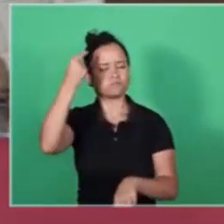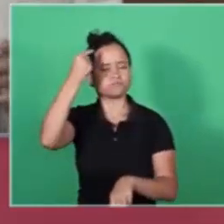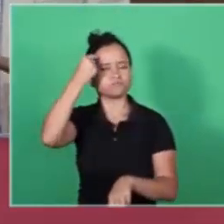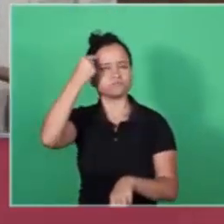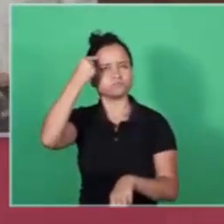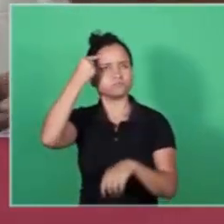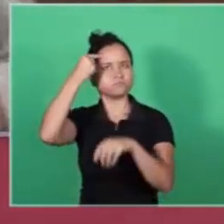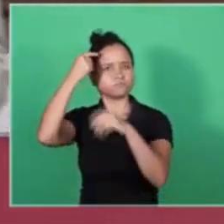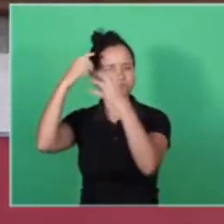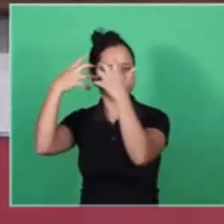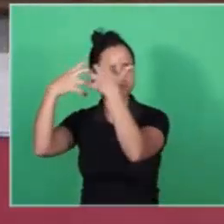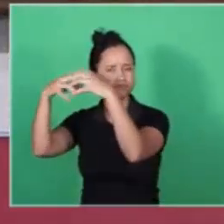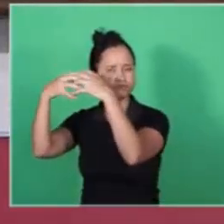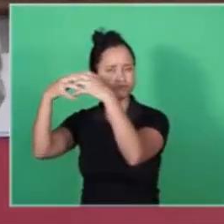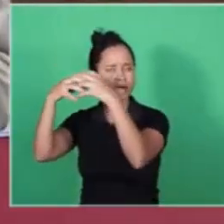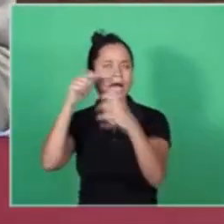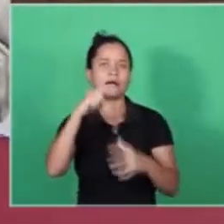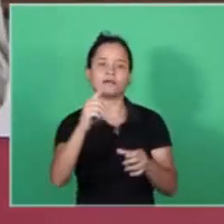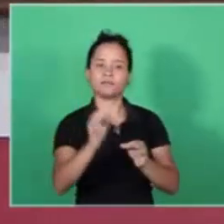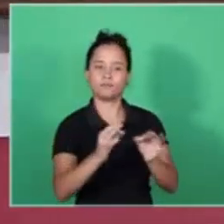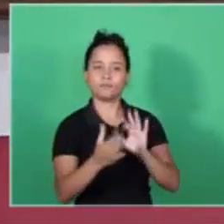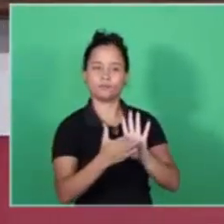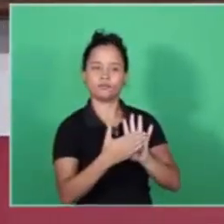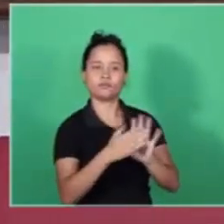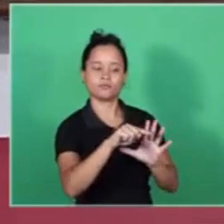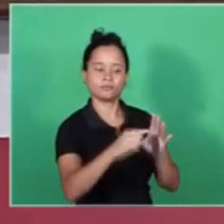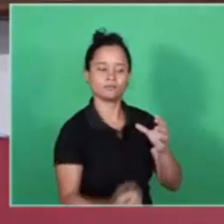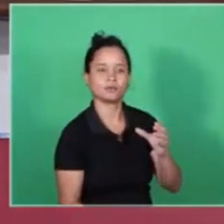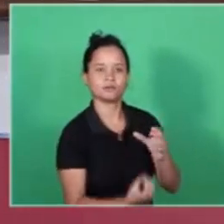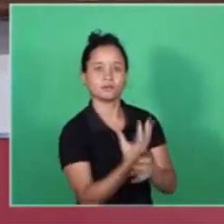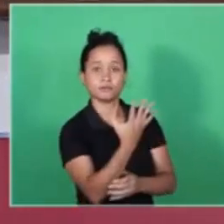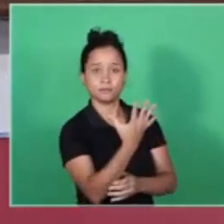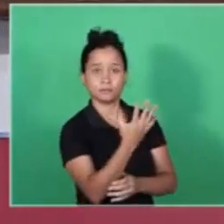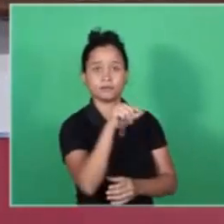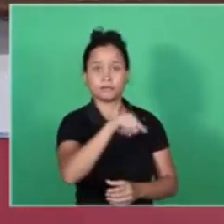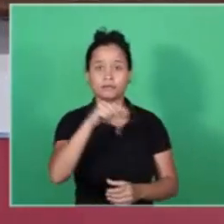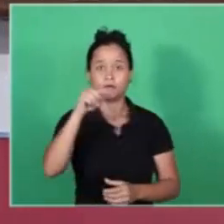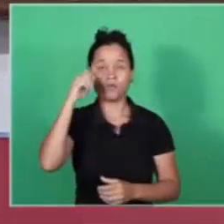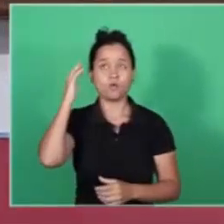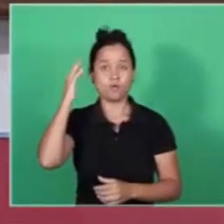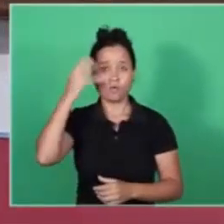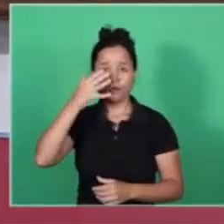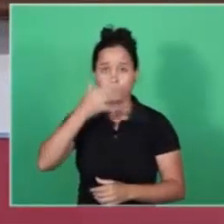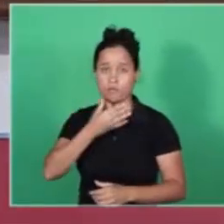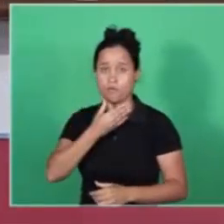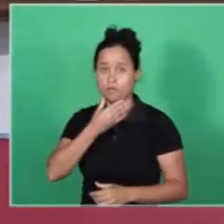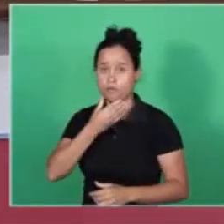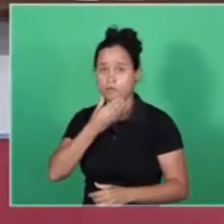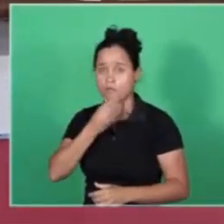Então, o filósofo, logo no começo, em